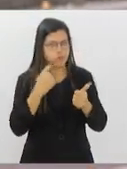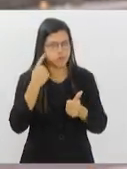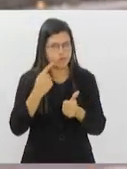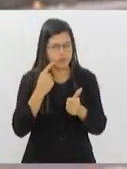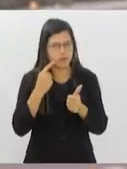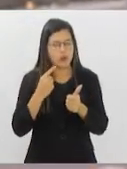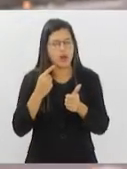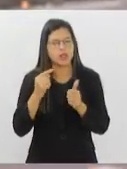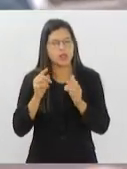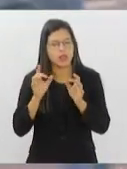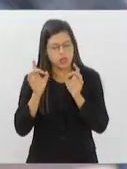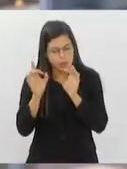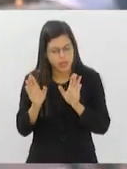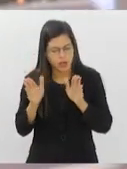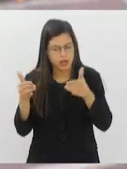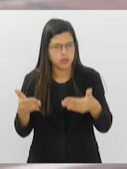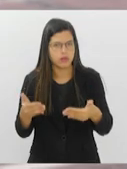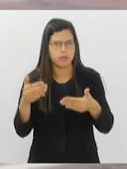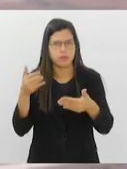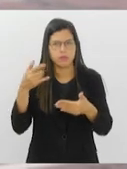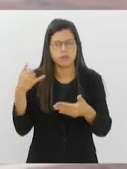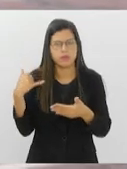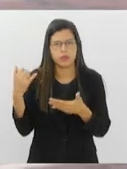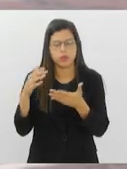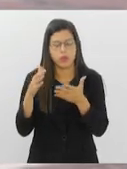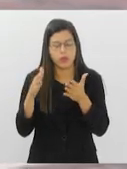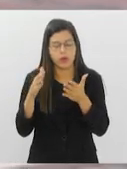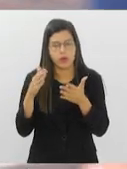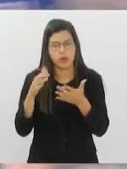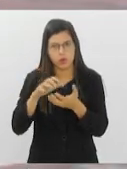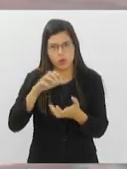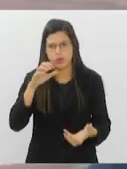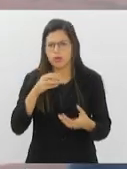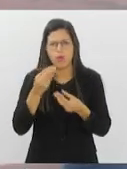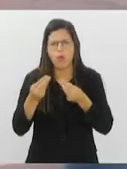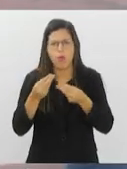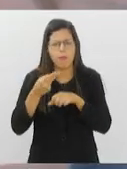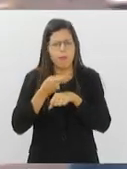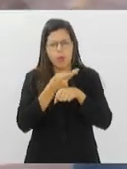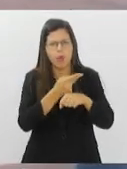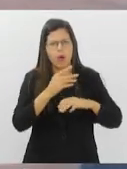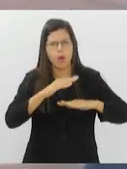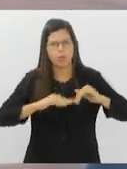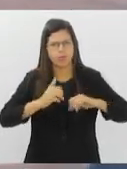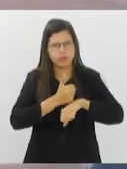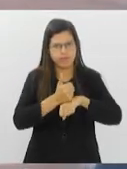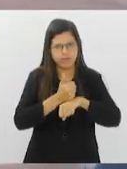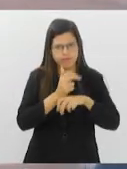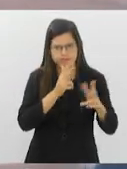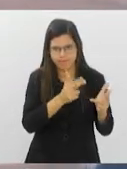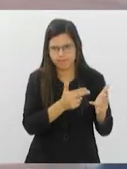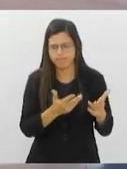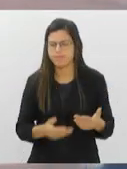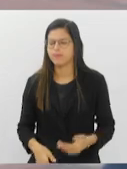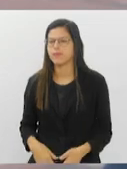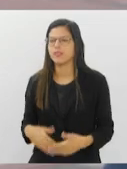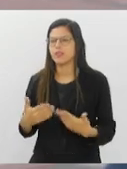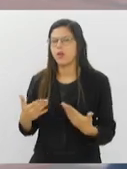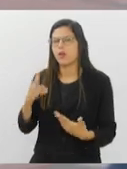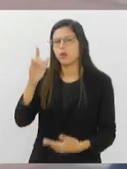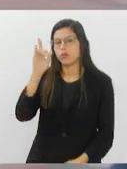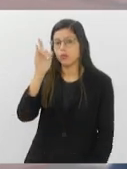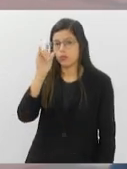da pessoa idosa, né? E como é que a pessoa faz para buscar um profissional como você? Então, bom, a mim, eu estou no